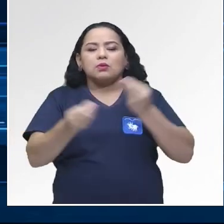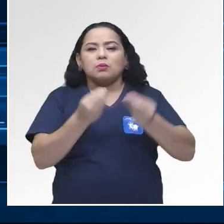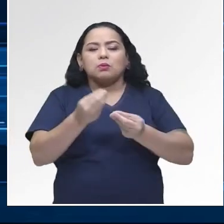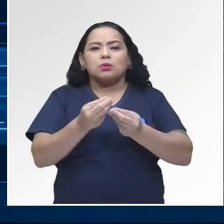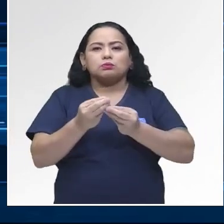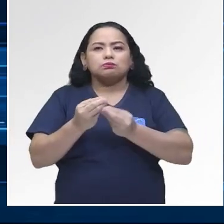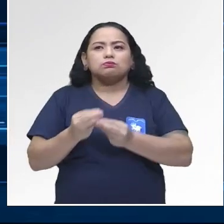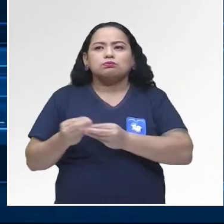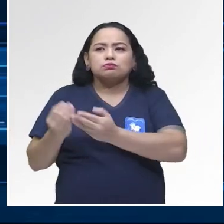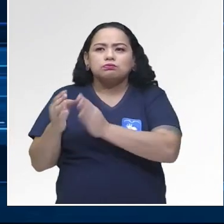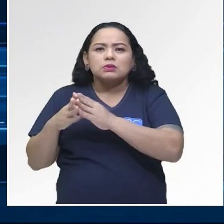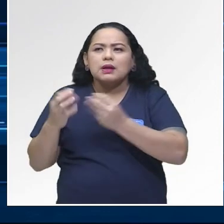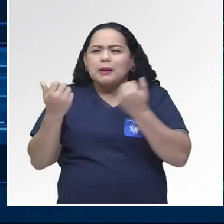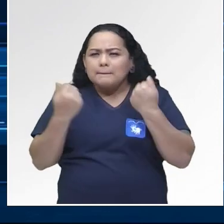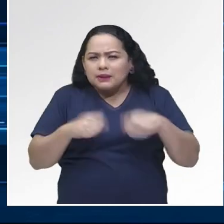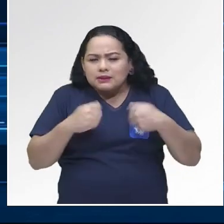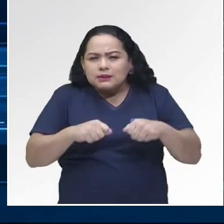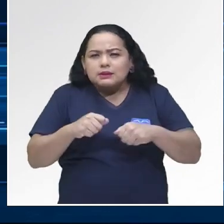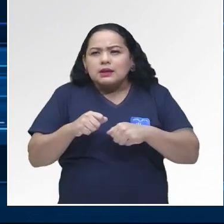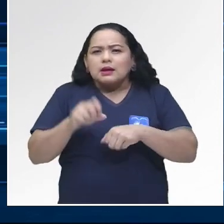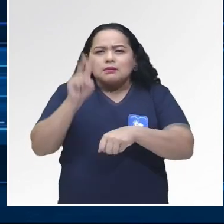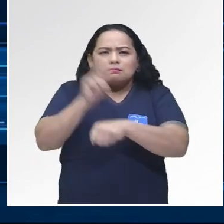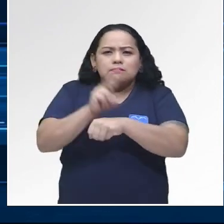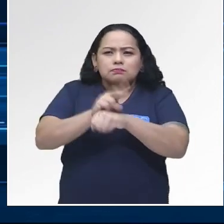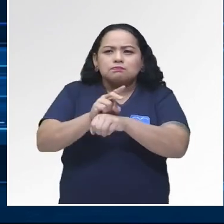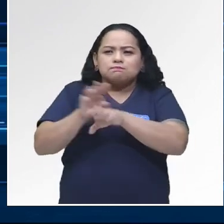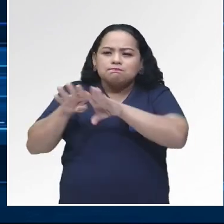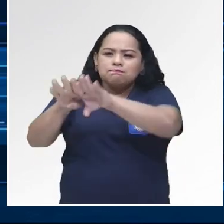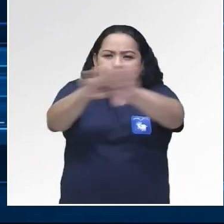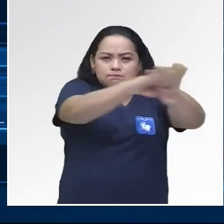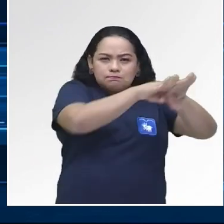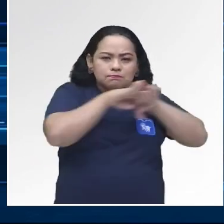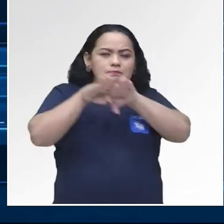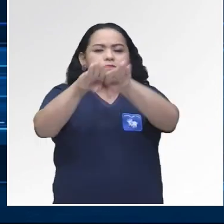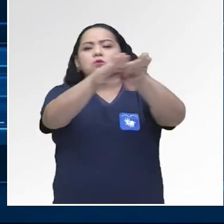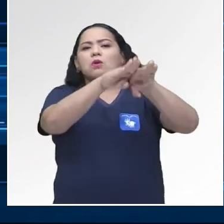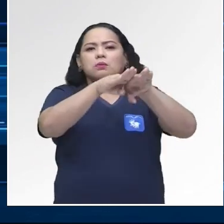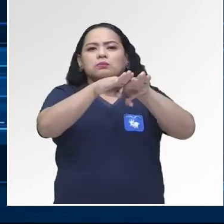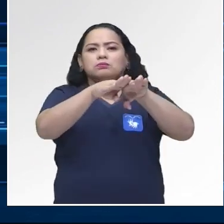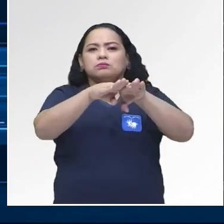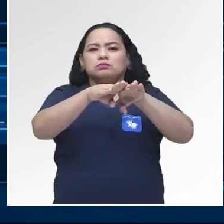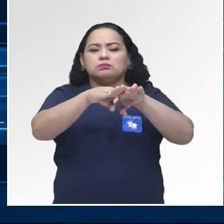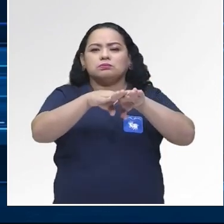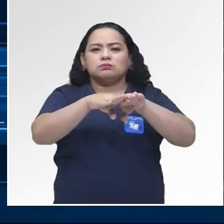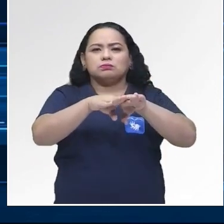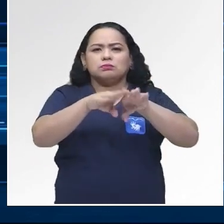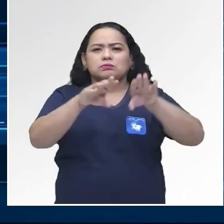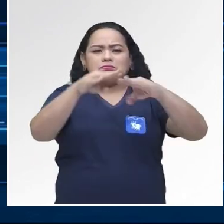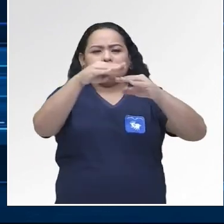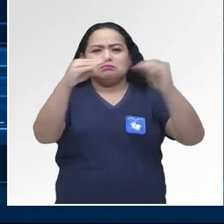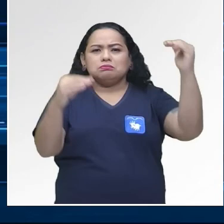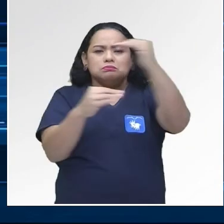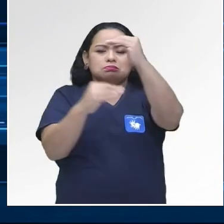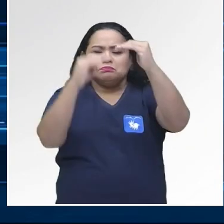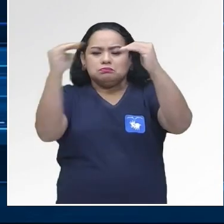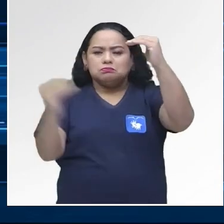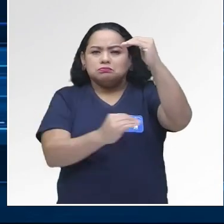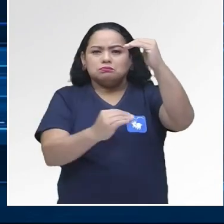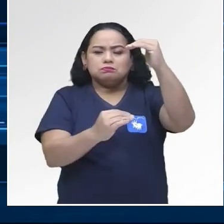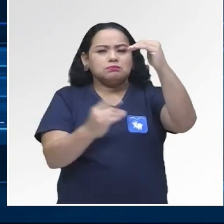comum. Não tem que estar a serviço de uma classe, de um grupo, né, porque tem dinheiro, porque tem recurso,